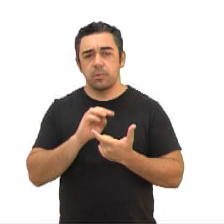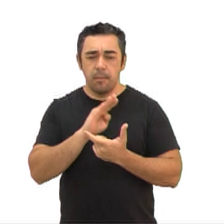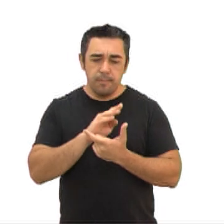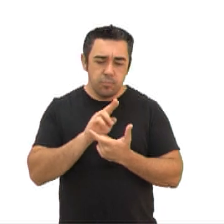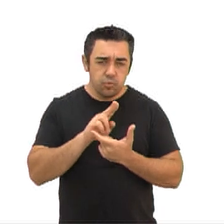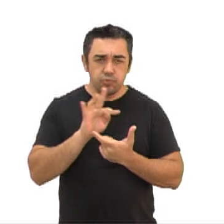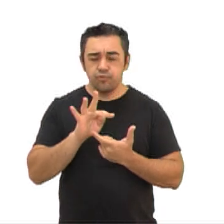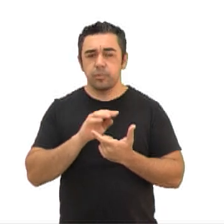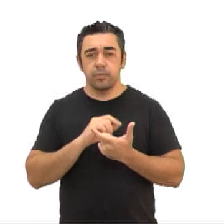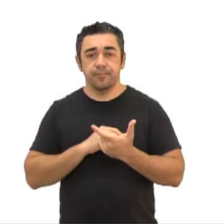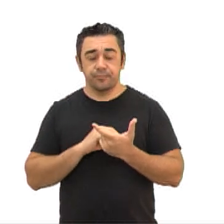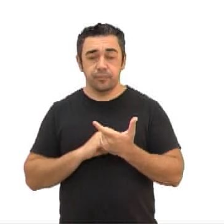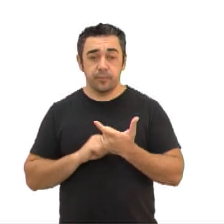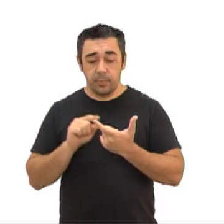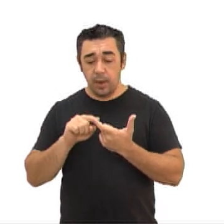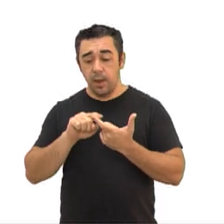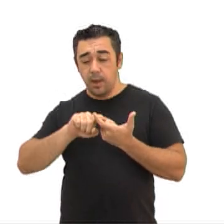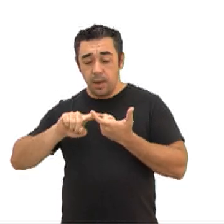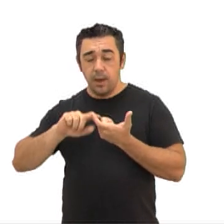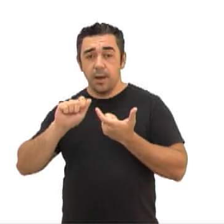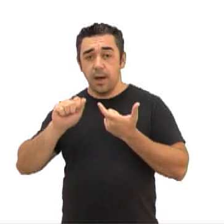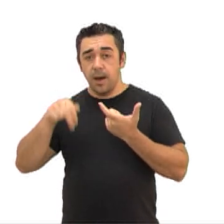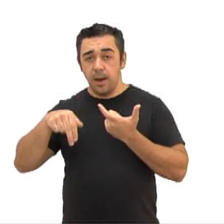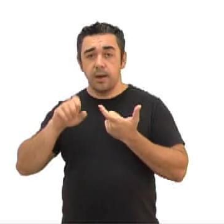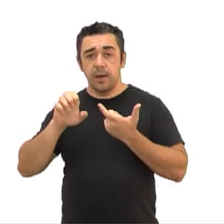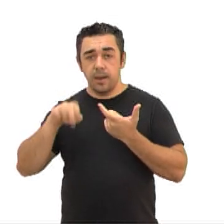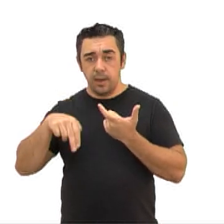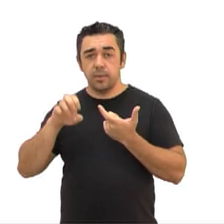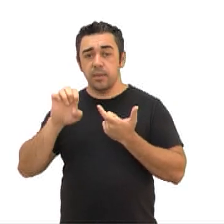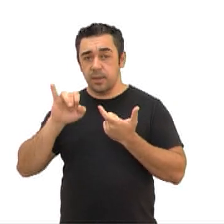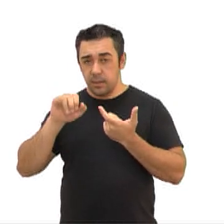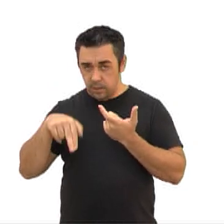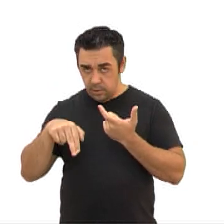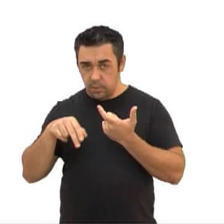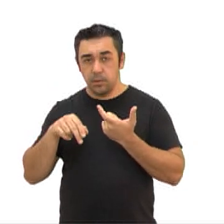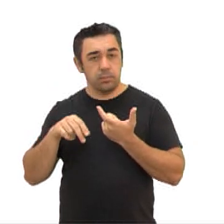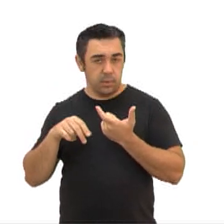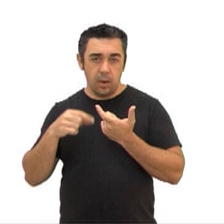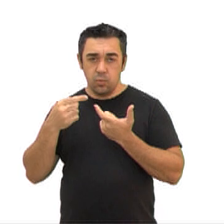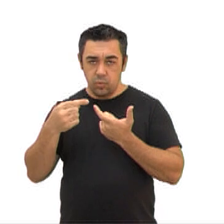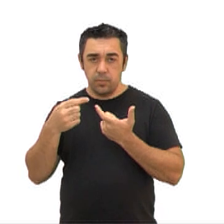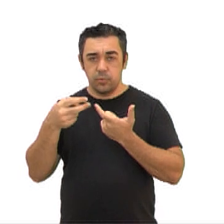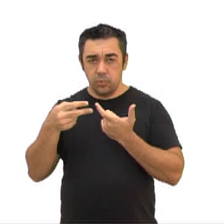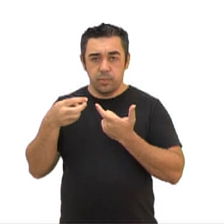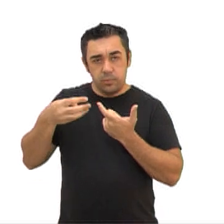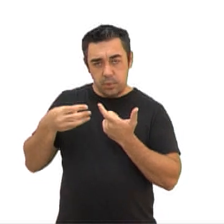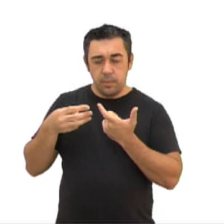tipo de ligação, então an, in. E eu termino então com a palavra